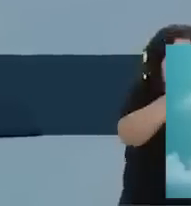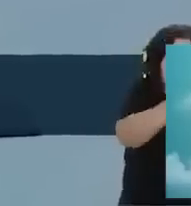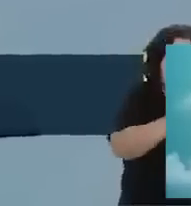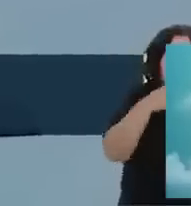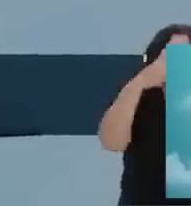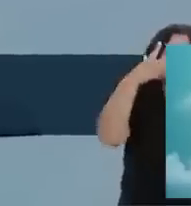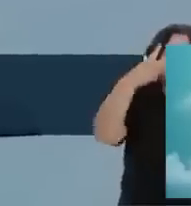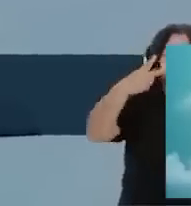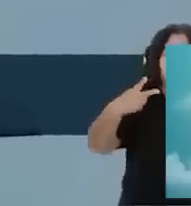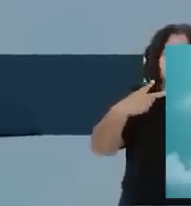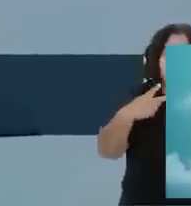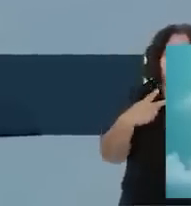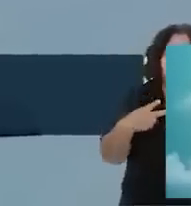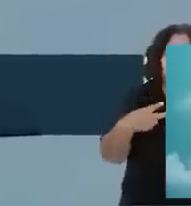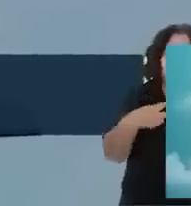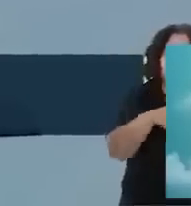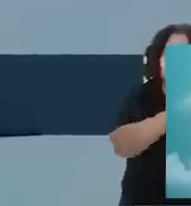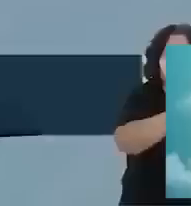verso 5.